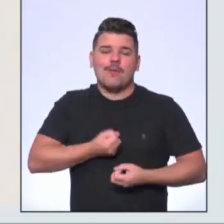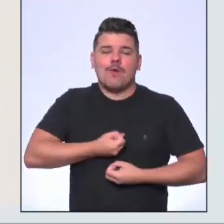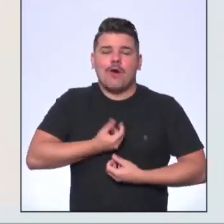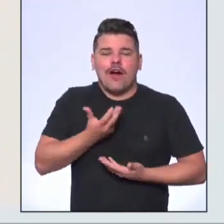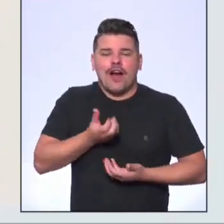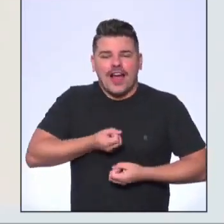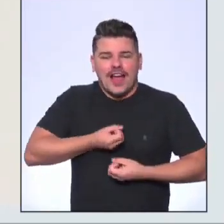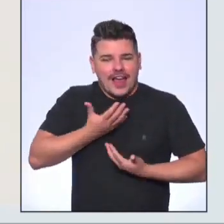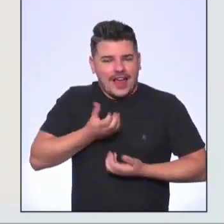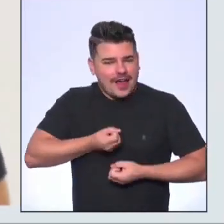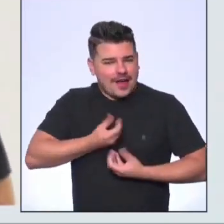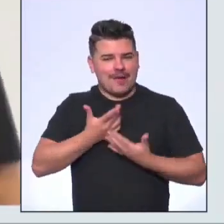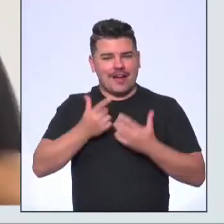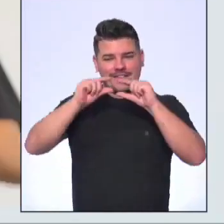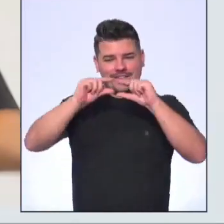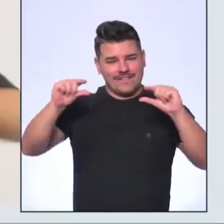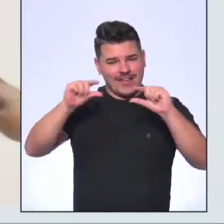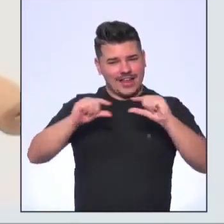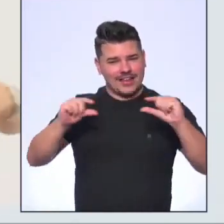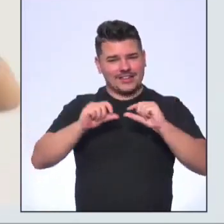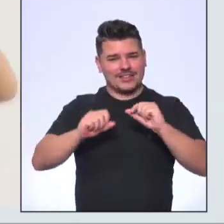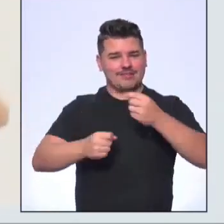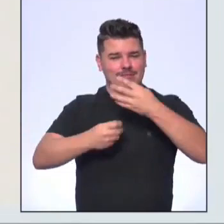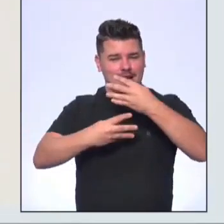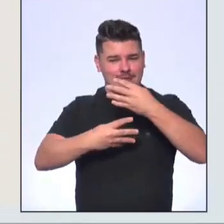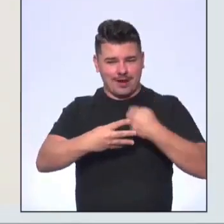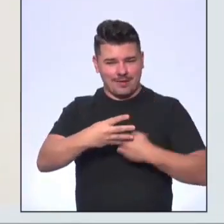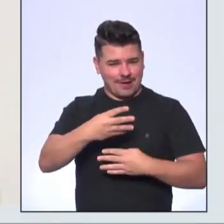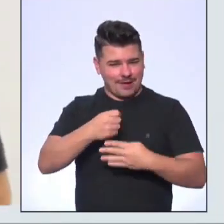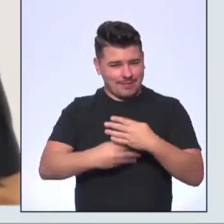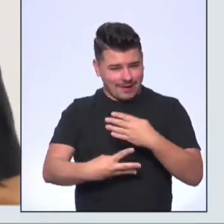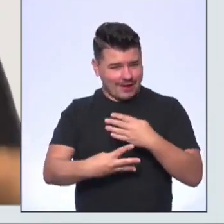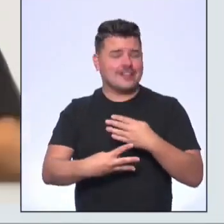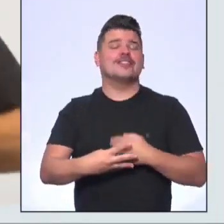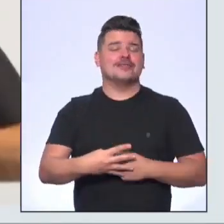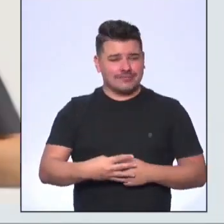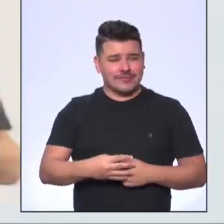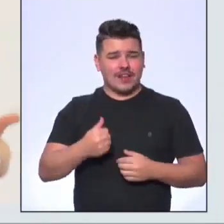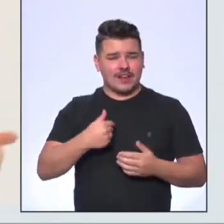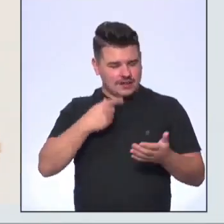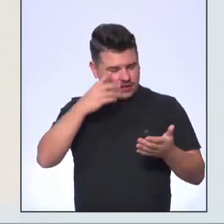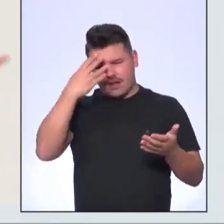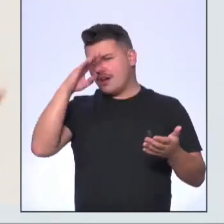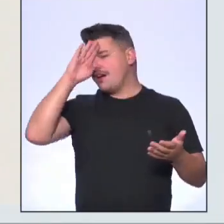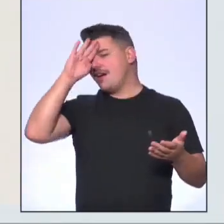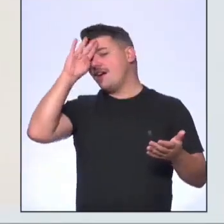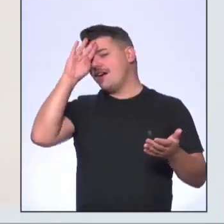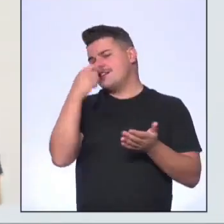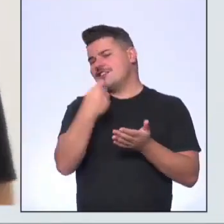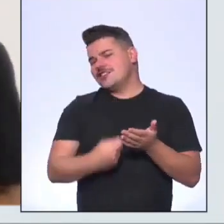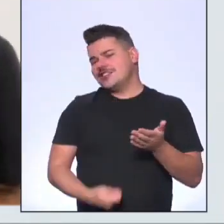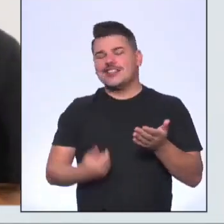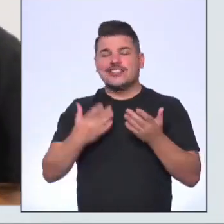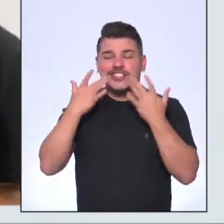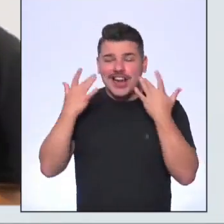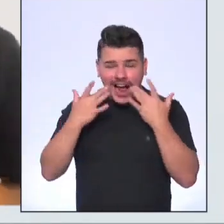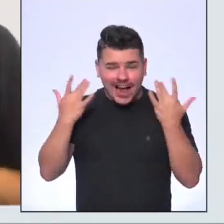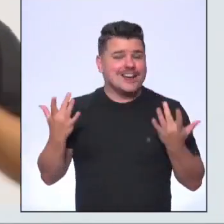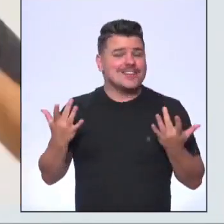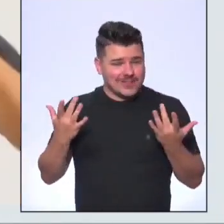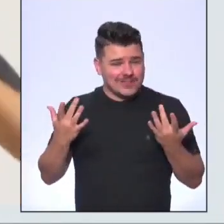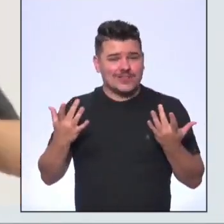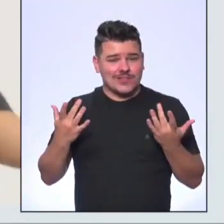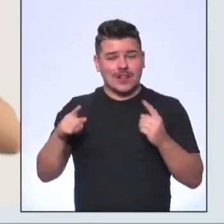né, escrito em versos, uma narrativa, uma história escrita em prosa, um drama teatral, né, uma peça de teatro,